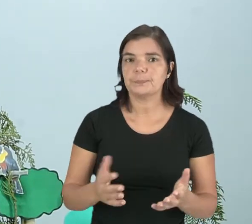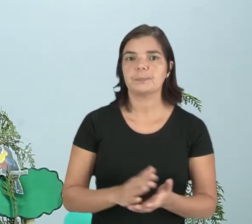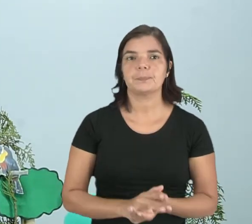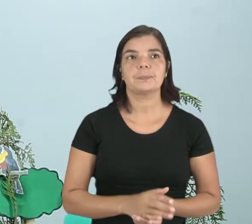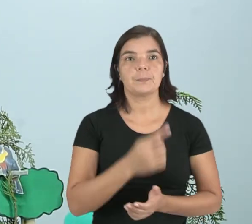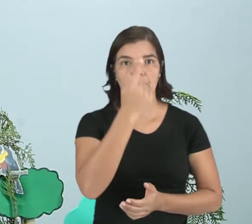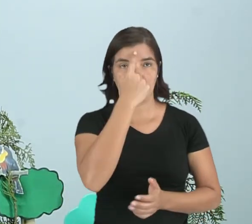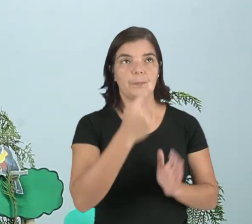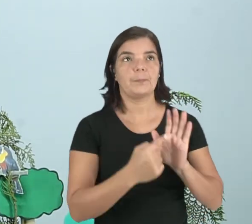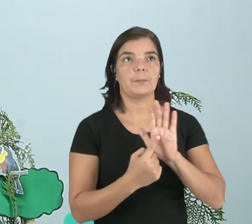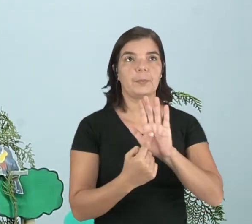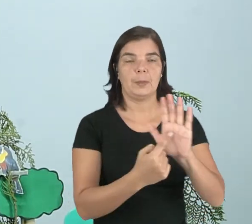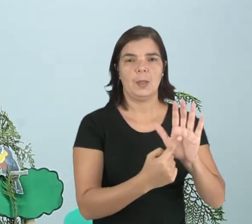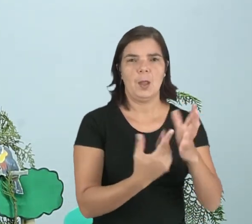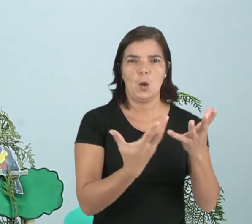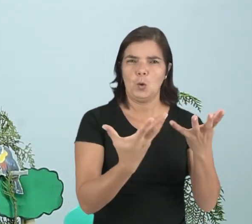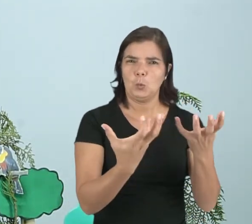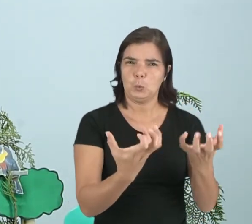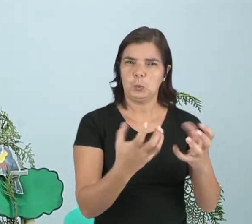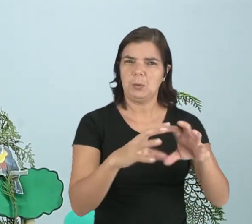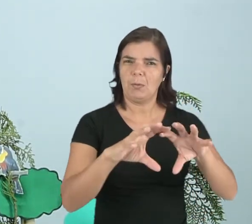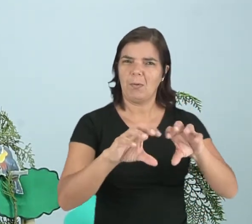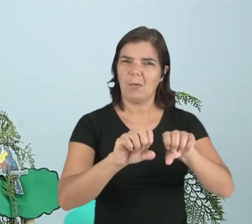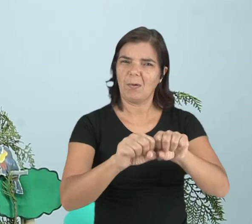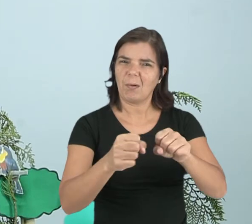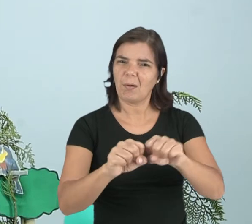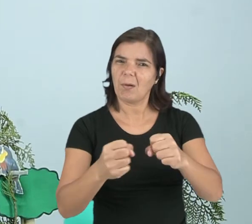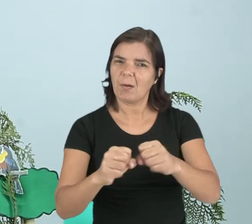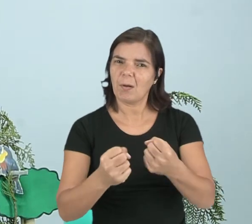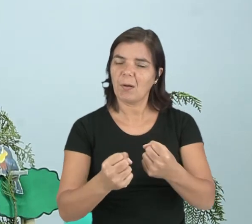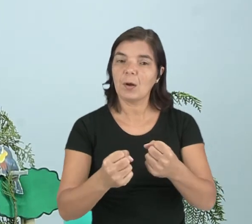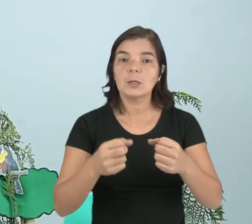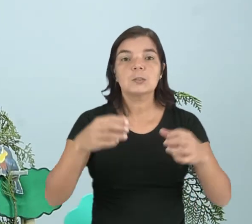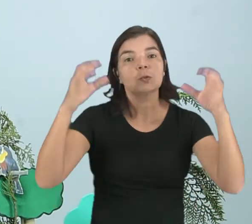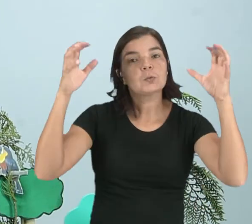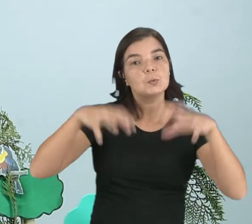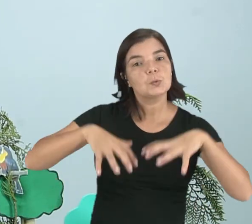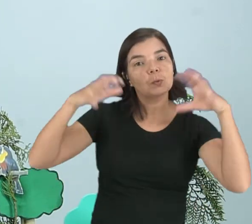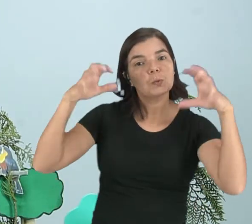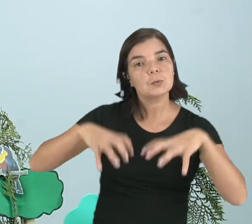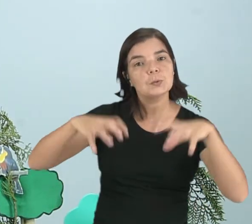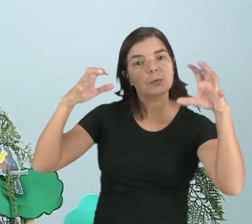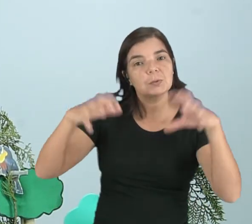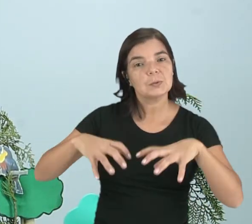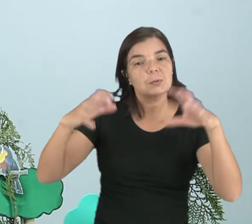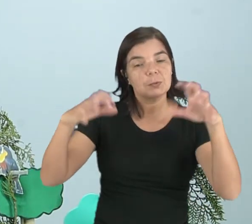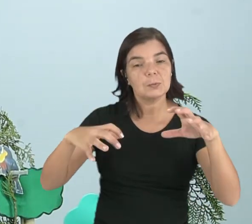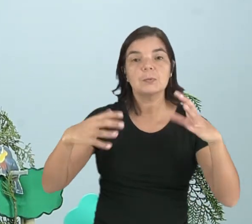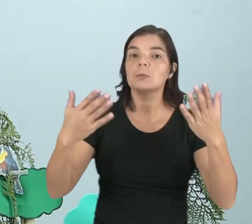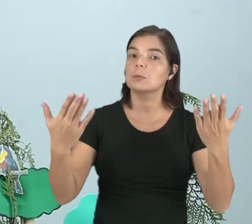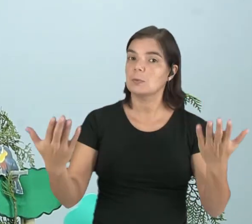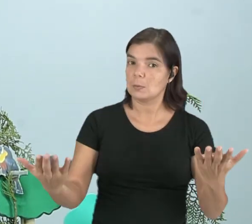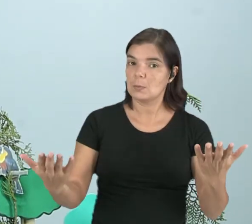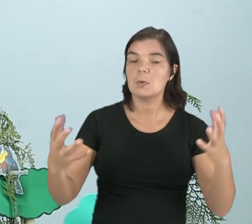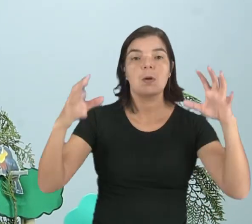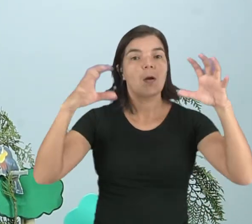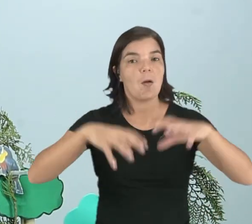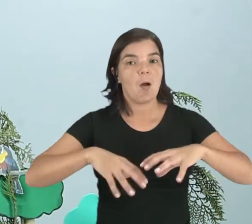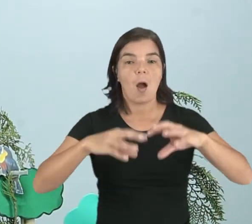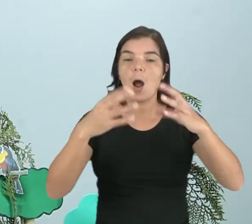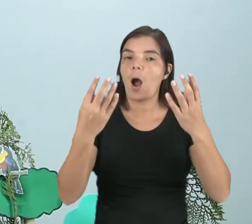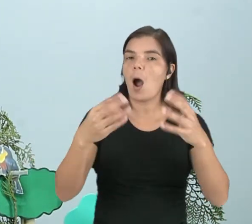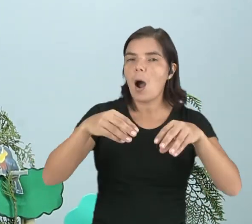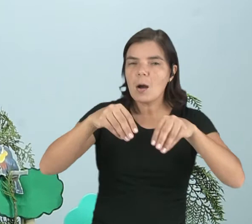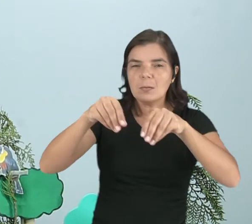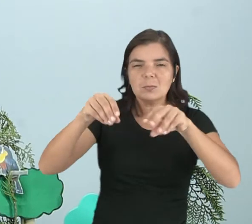ó, essas rachaduras que foram feitas pela ação da chuva. Então, com a chuva, a terra